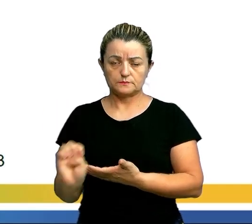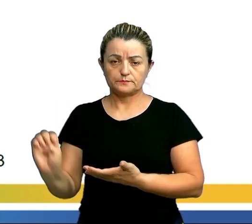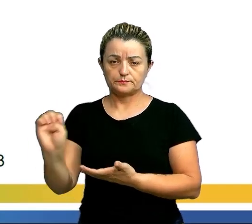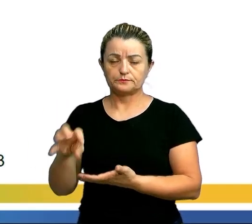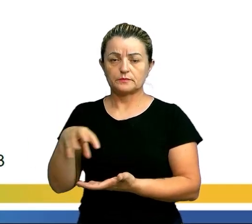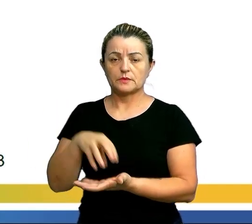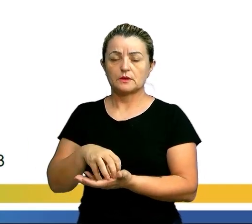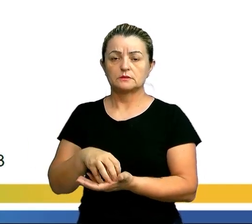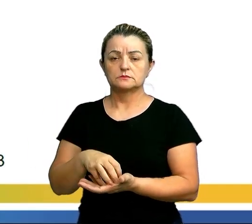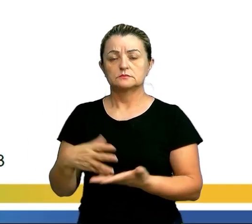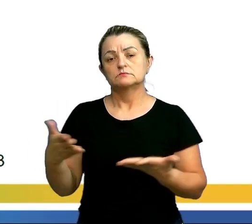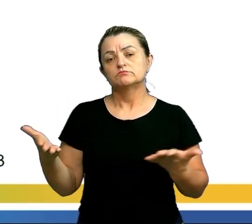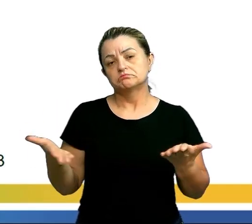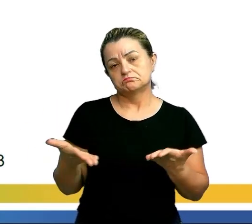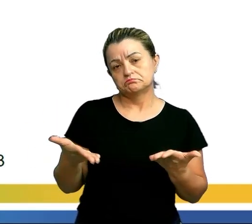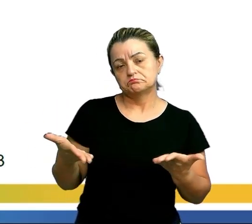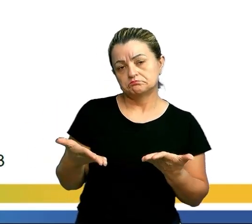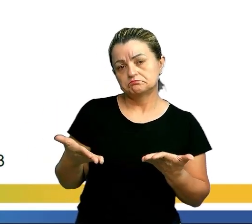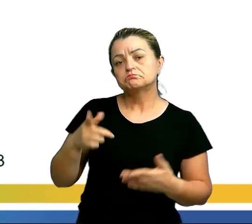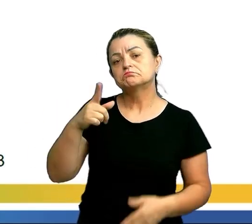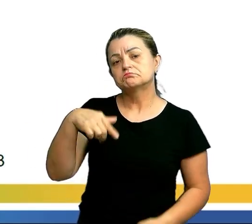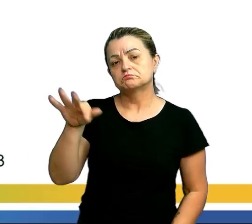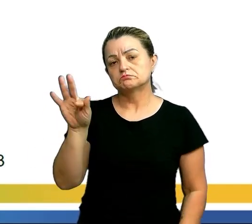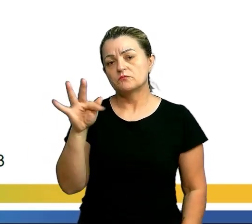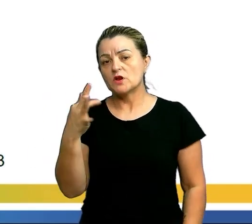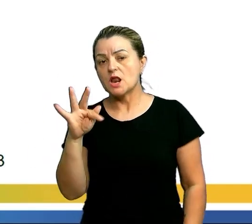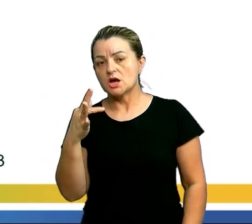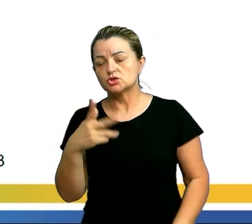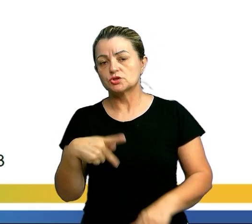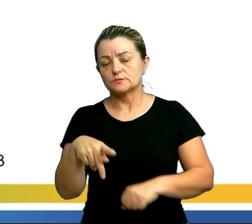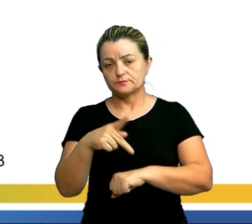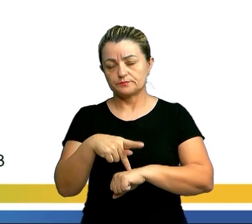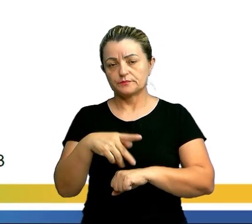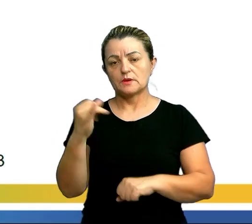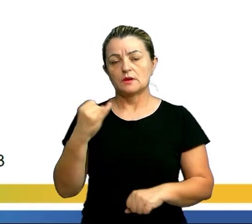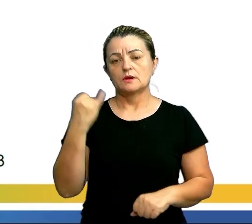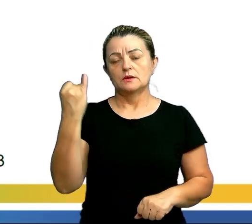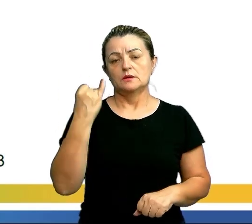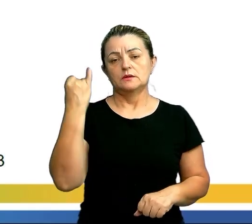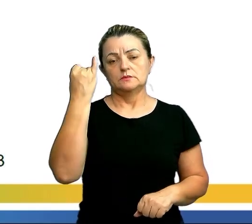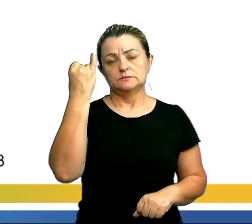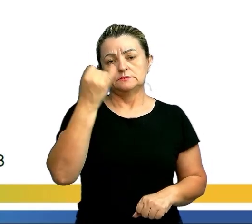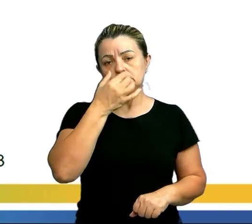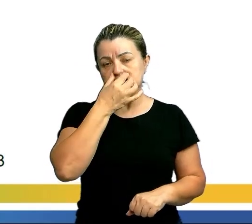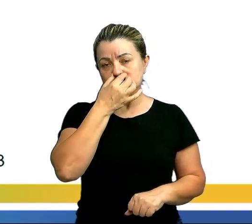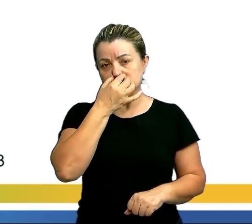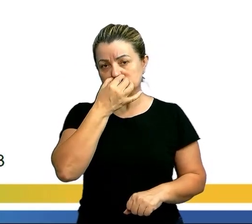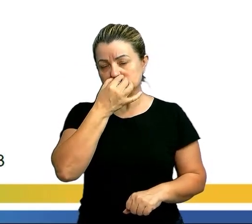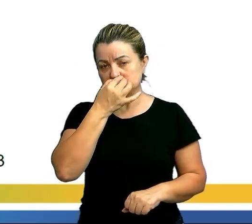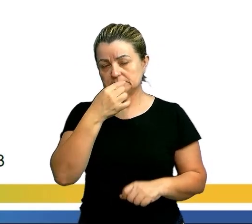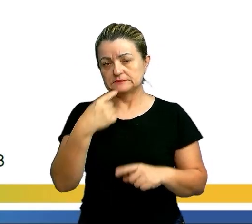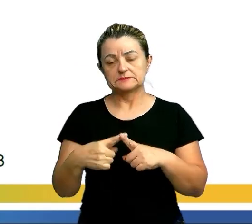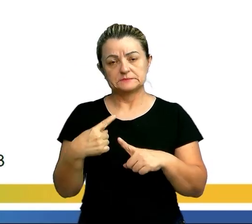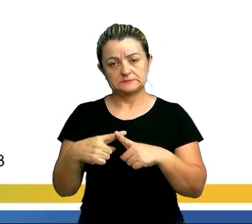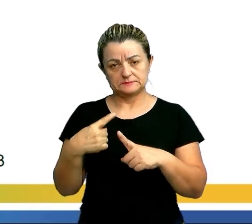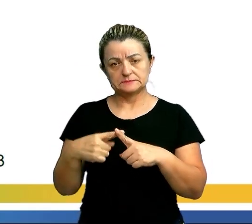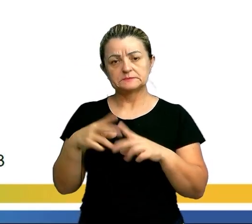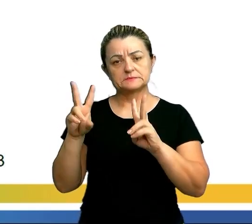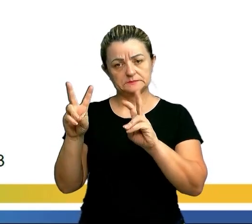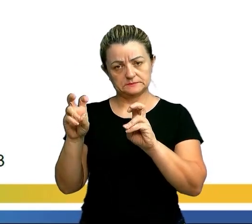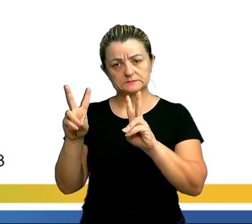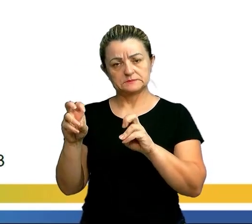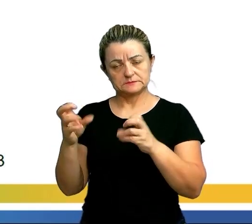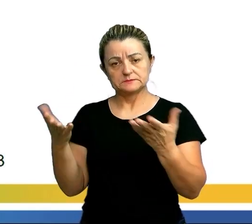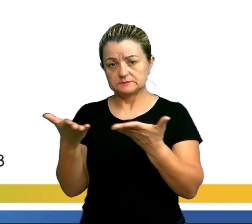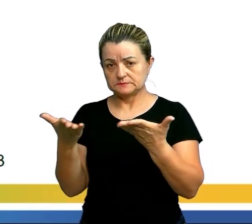esse ano foi justamente a Finlândia, certo? É importante, por que eu estou falando sobre isso? Porque esse é um assunto bastante